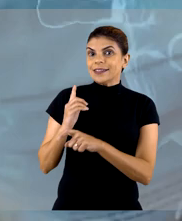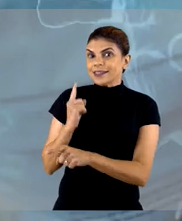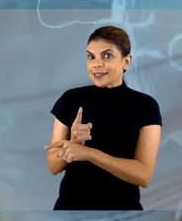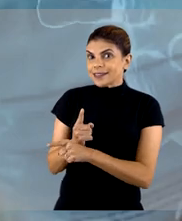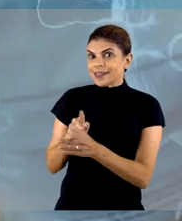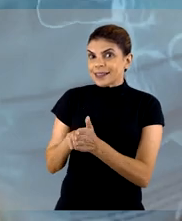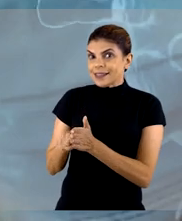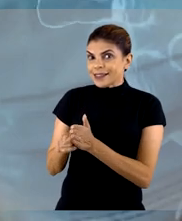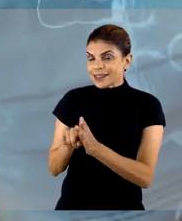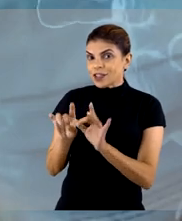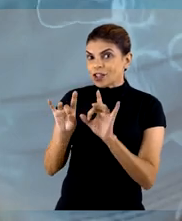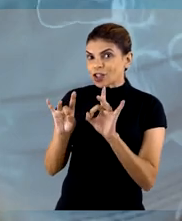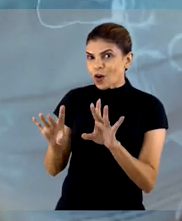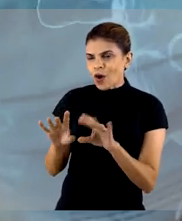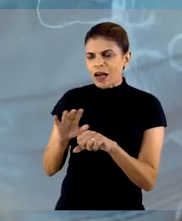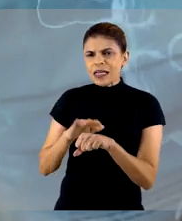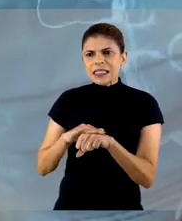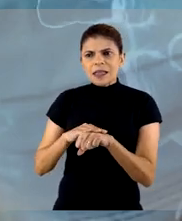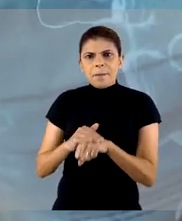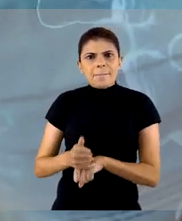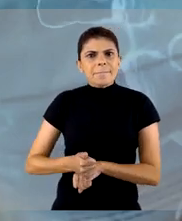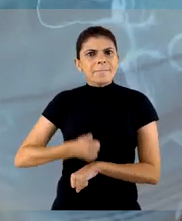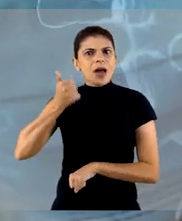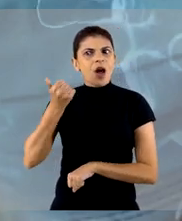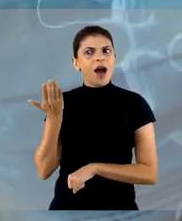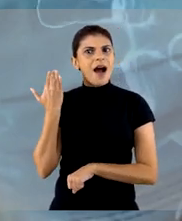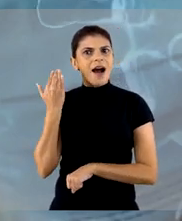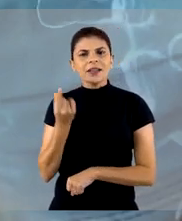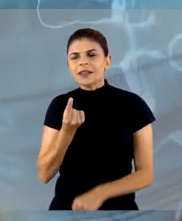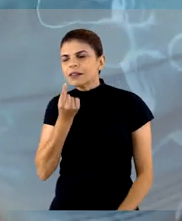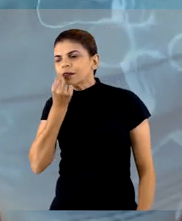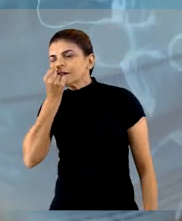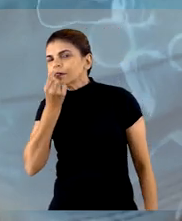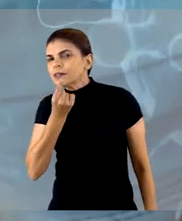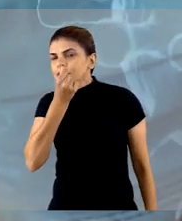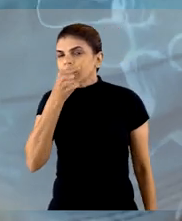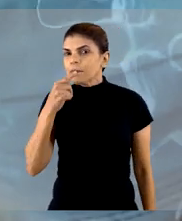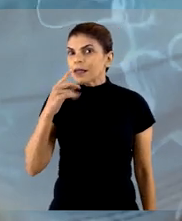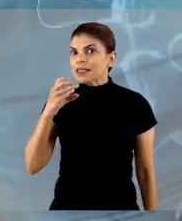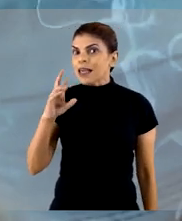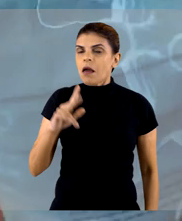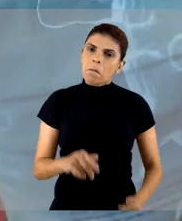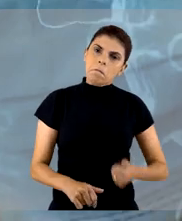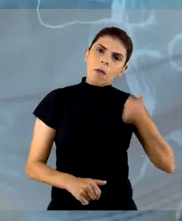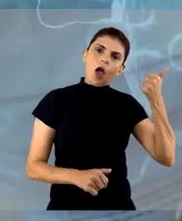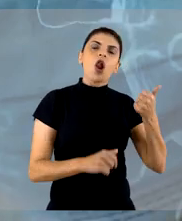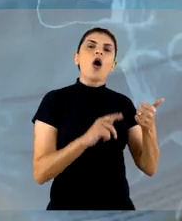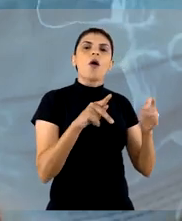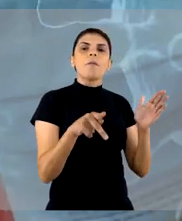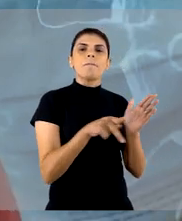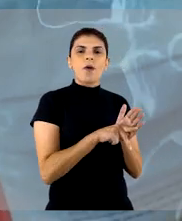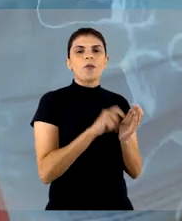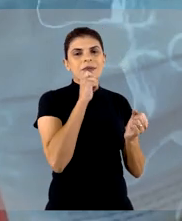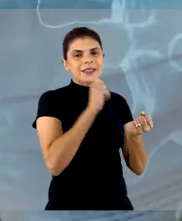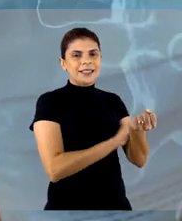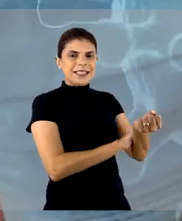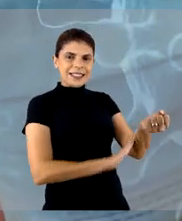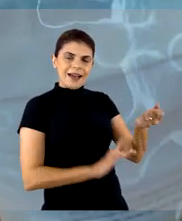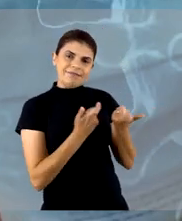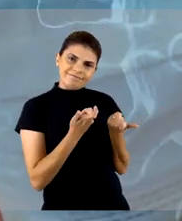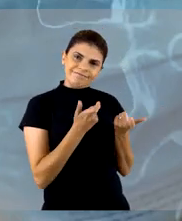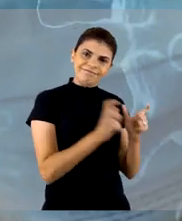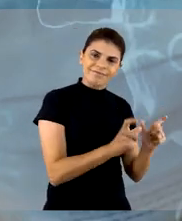do diagnóstico. A sensibilidade que era muito melhor antes através da PCR, agora começa a ser um pouquinho melhor através da detecção